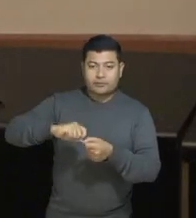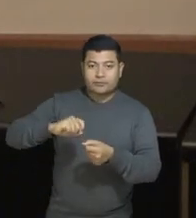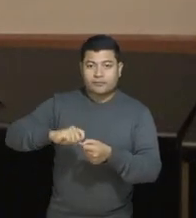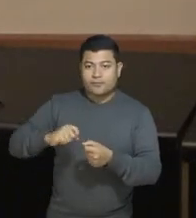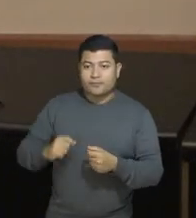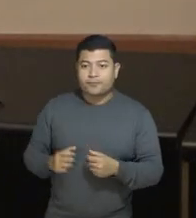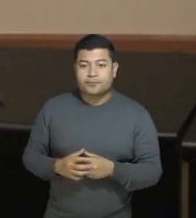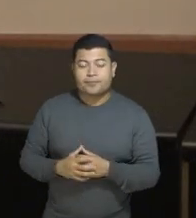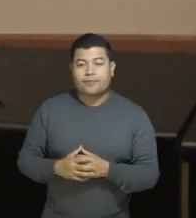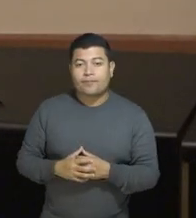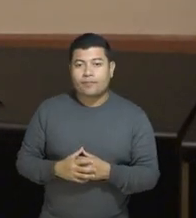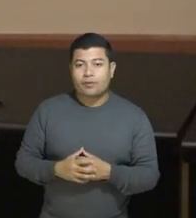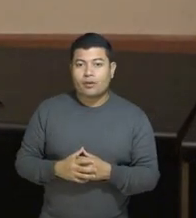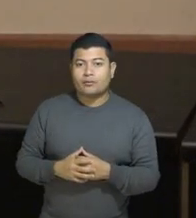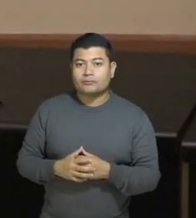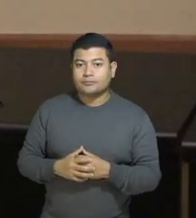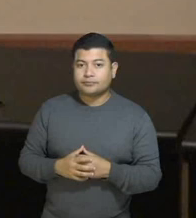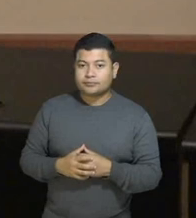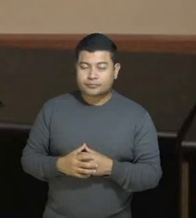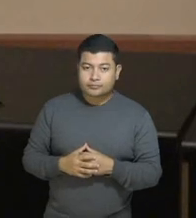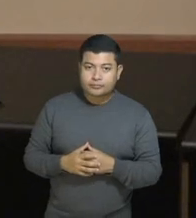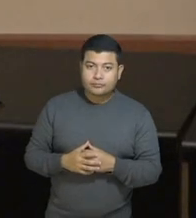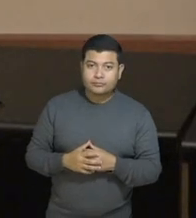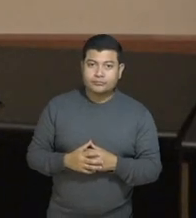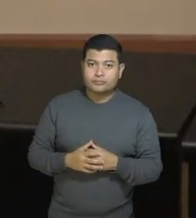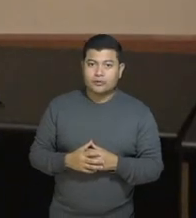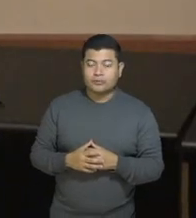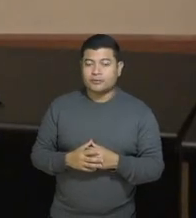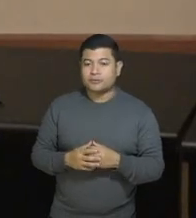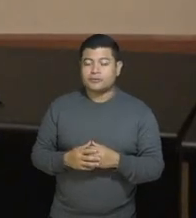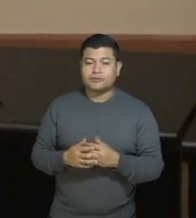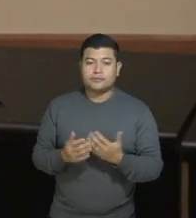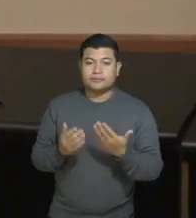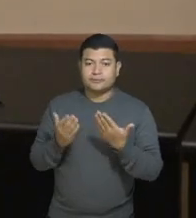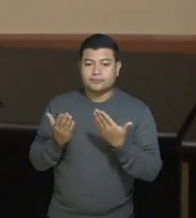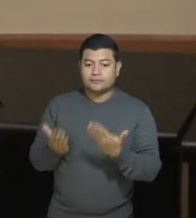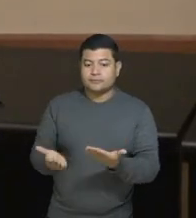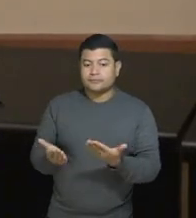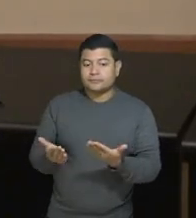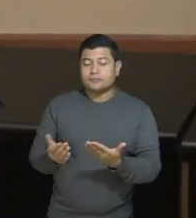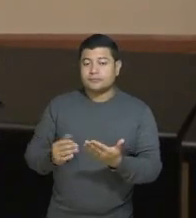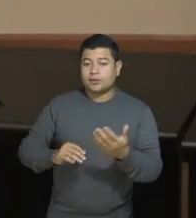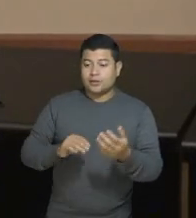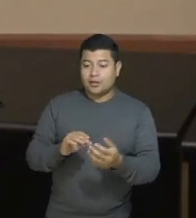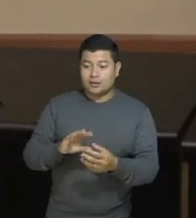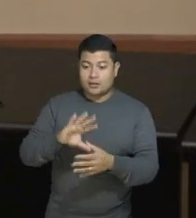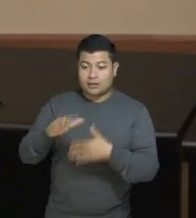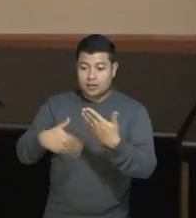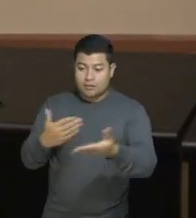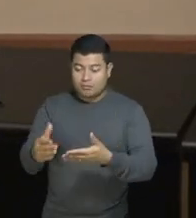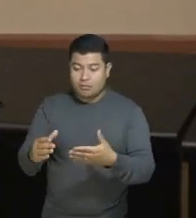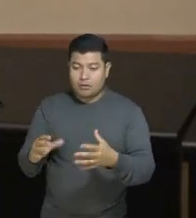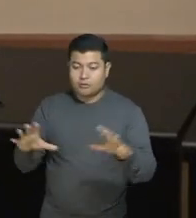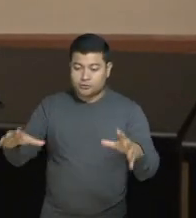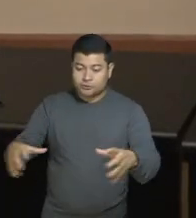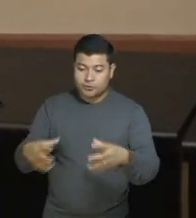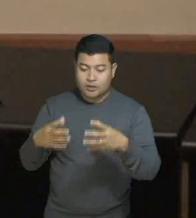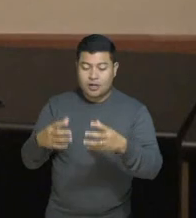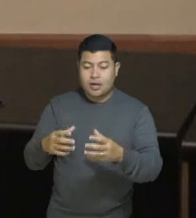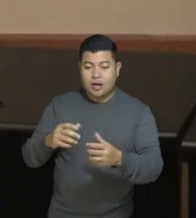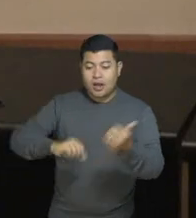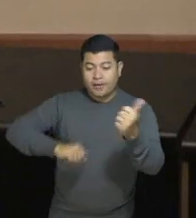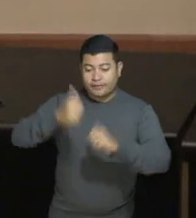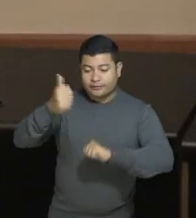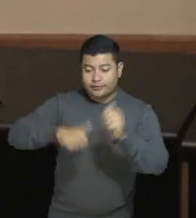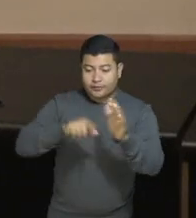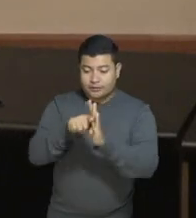fonológica, velocidade, nomeação automática rápida. E aí, nessas avaliações dessas habilidades do processamento fonológico,